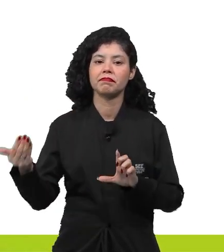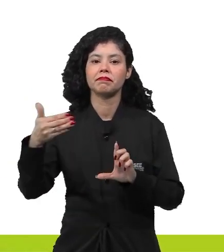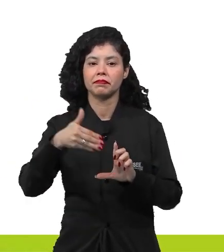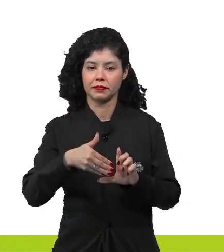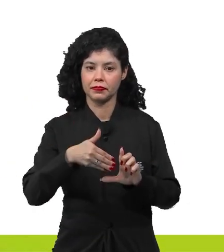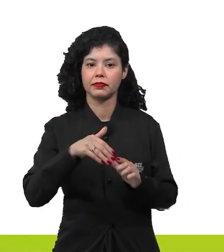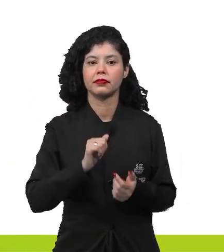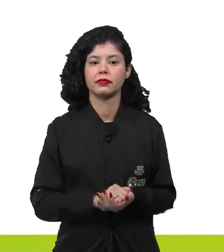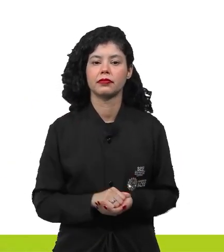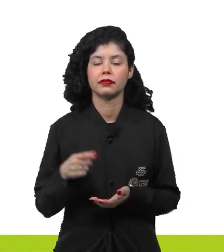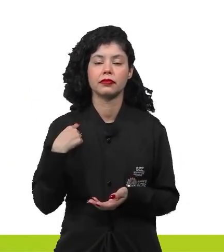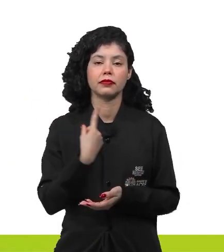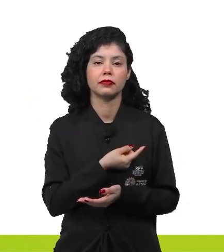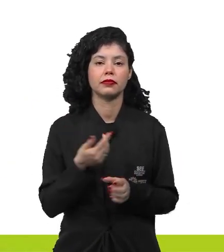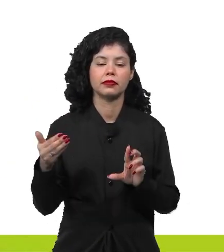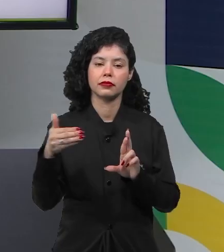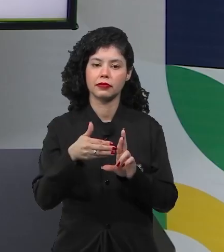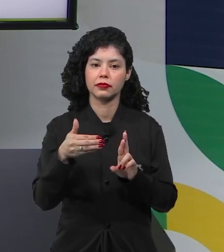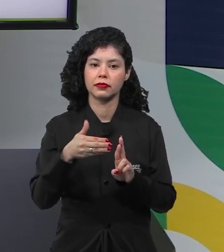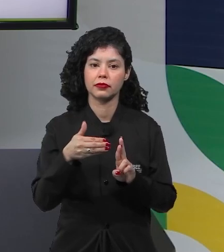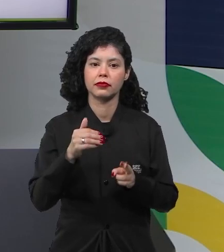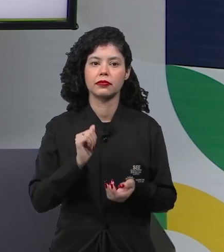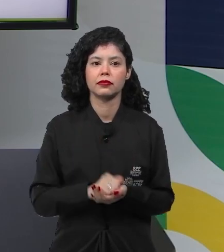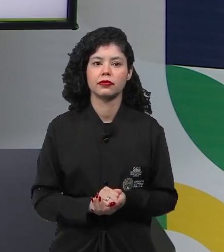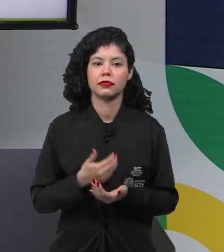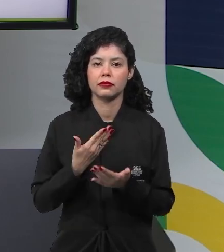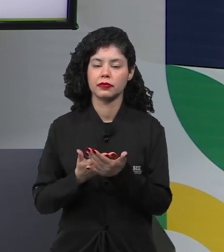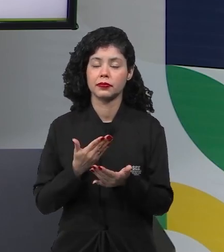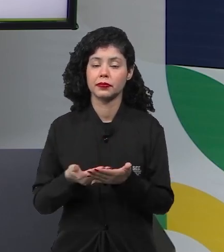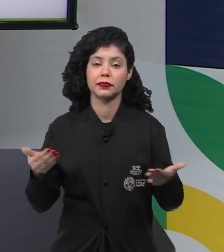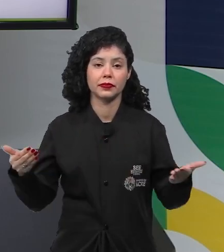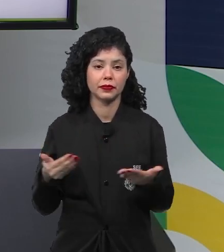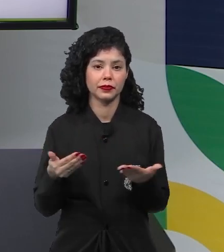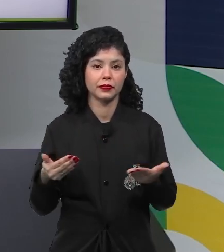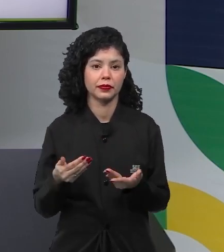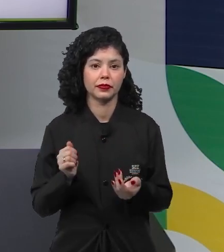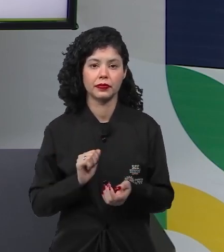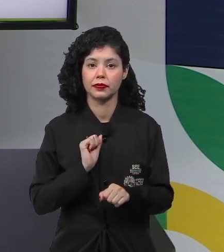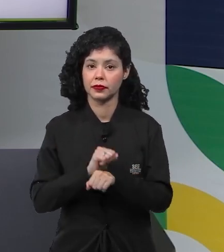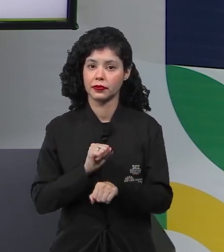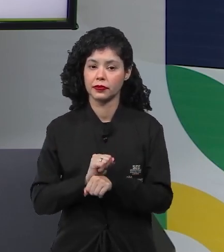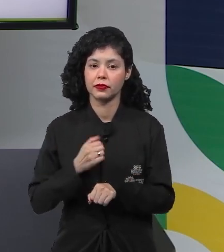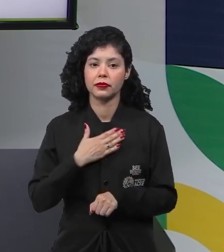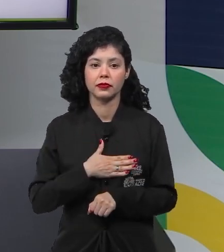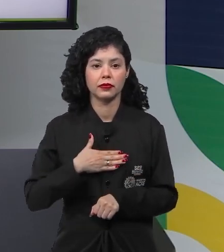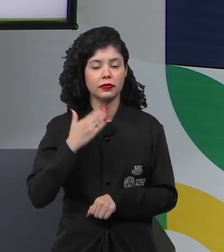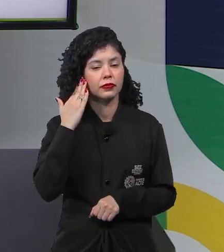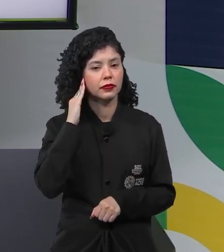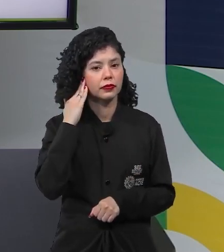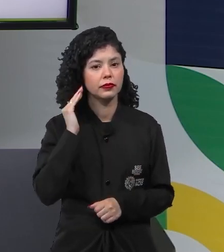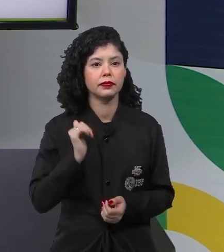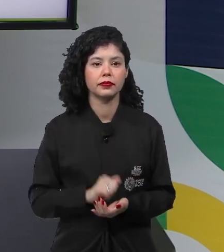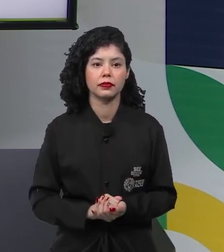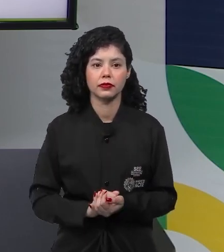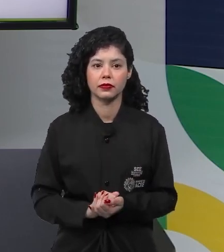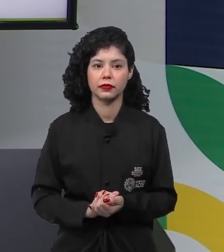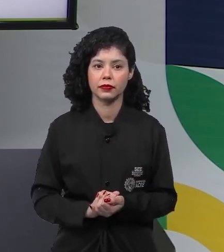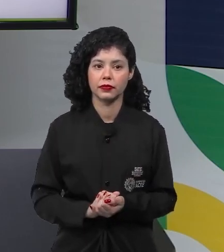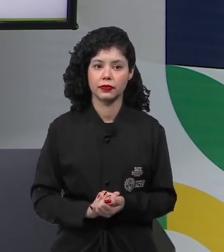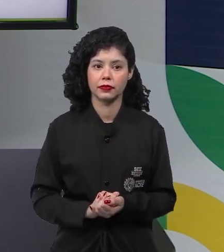acessar as nossas referências. E essa foi a nossa aula de hoje. Espero que vocês tenham compreendido